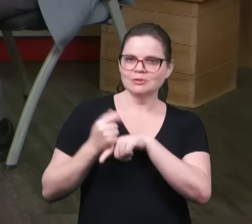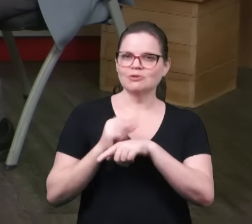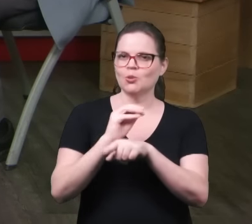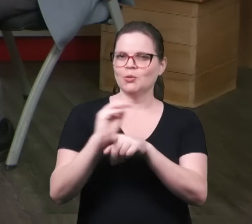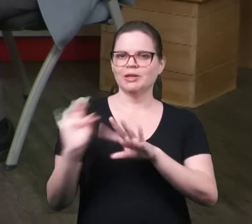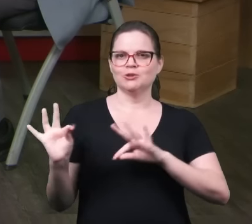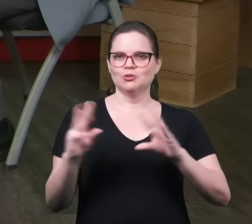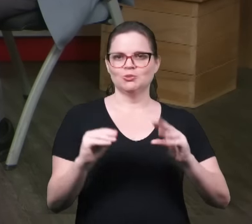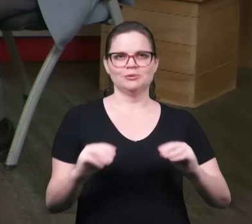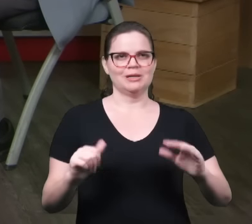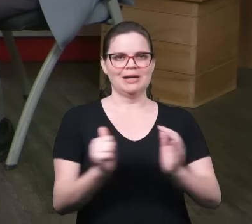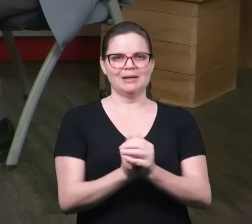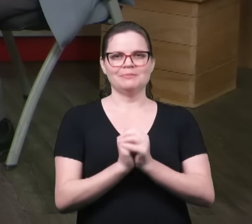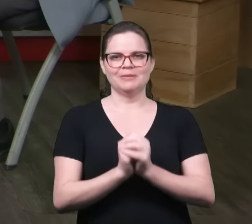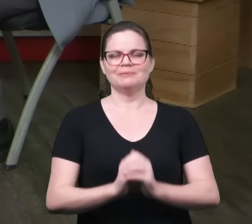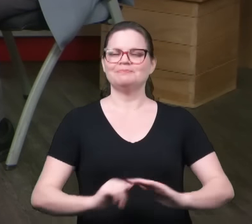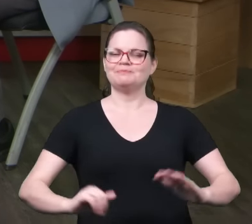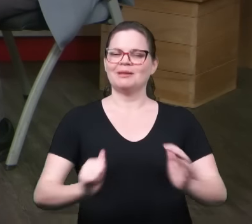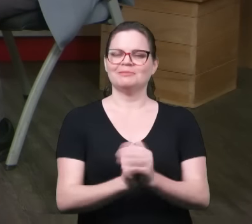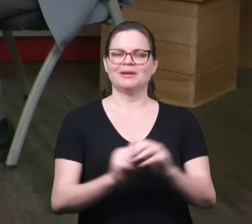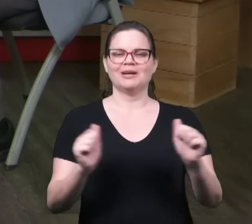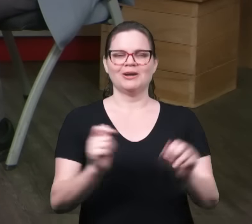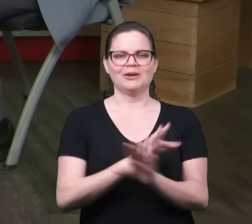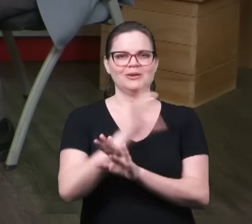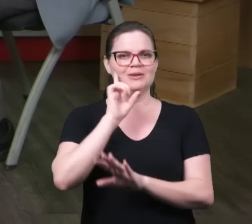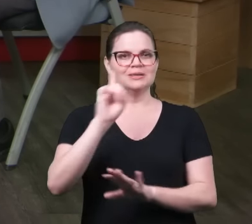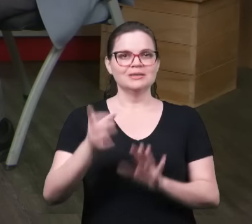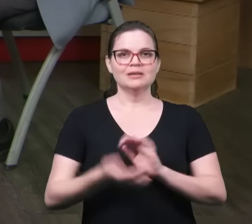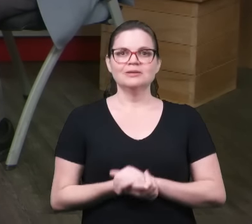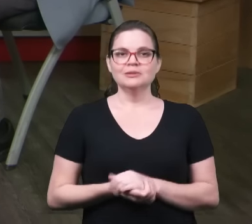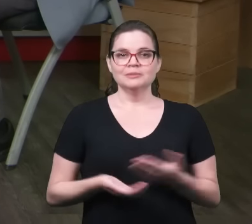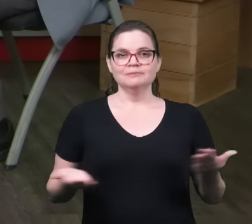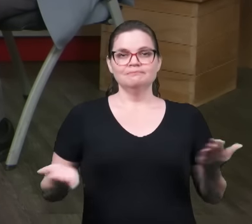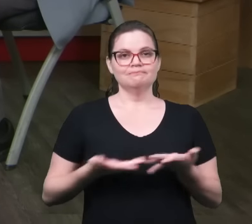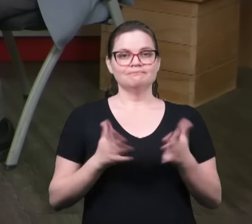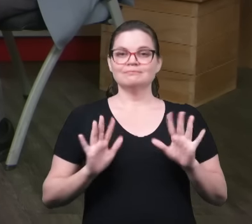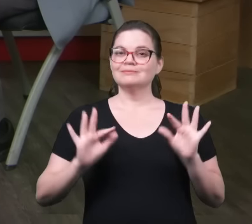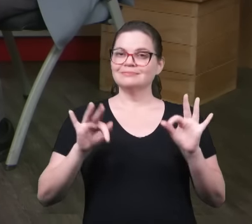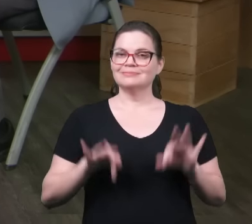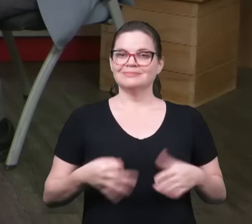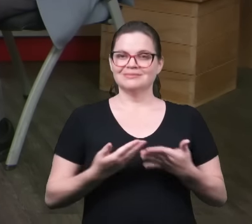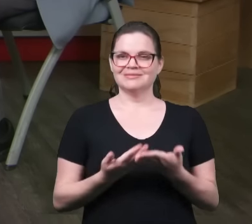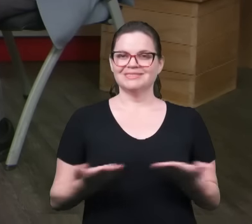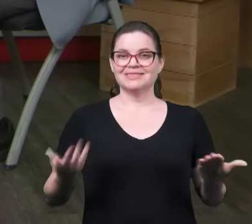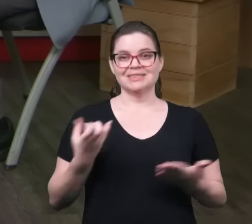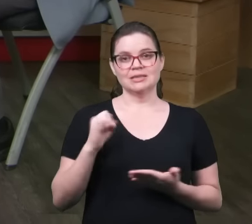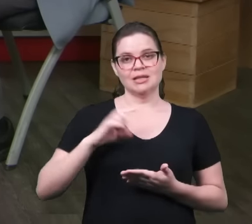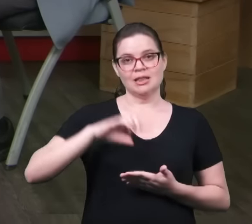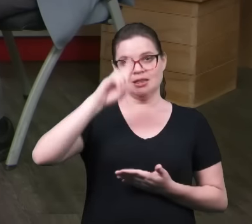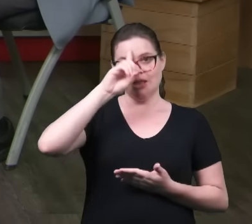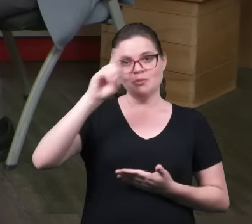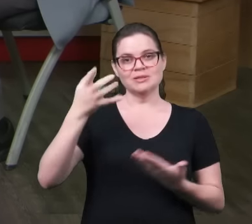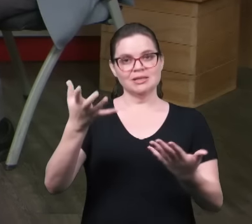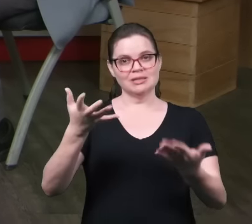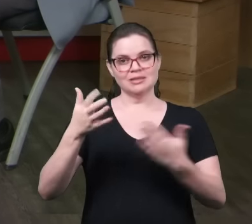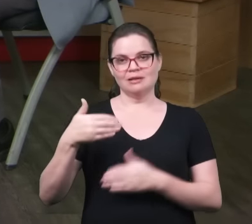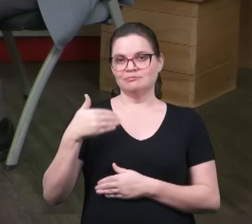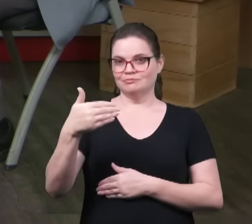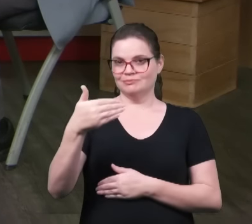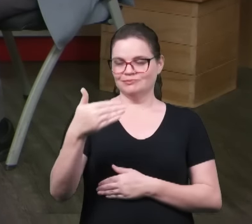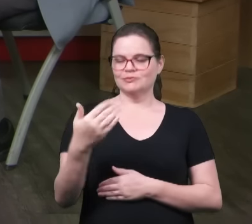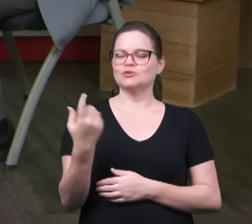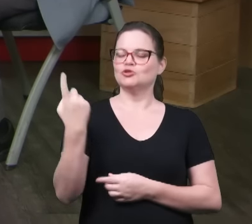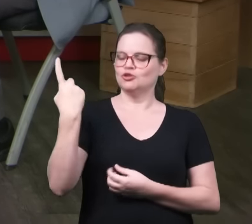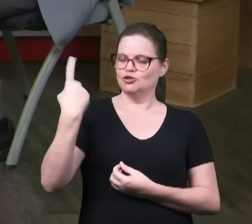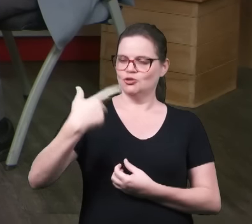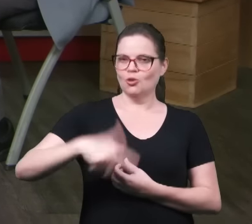Amém. Amém, Sérgio. Bendito seja o Senhor, glórias a Deus. Assim nós encerramos, querendo Deus, estaremos juntos